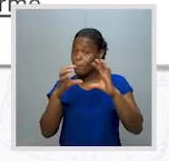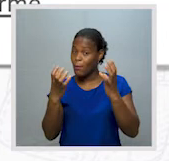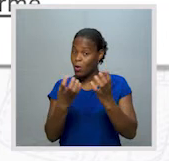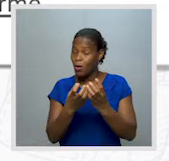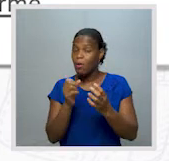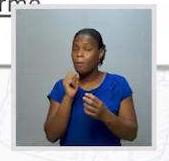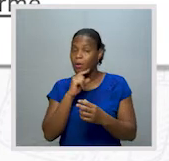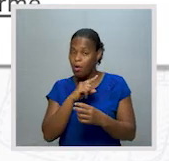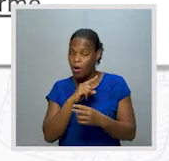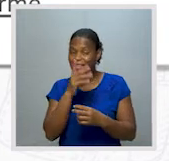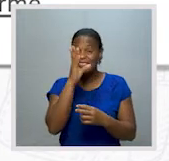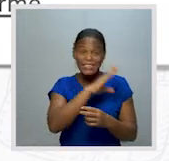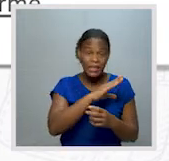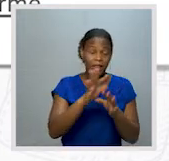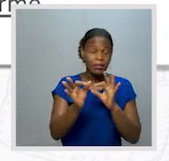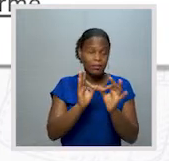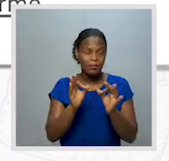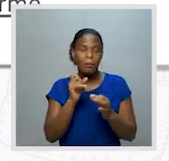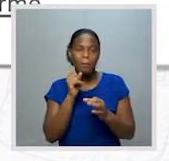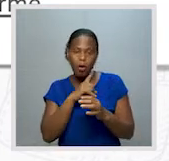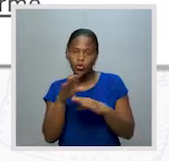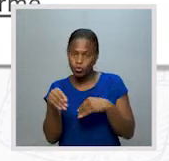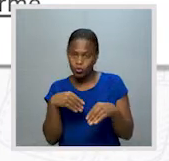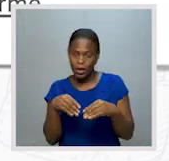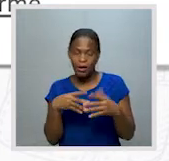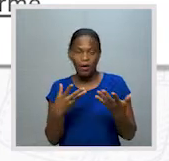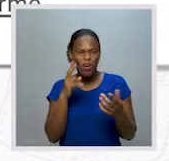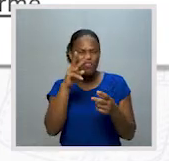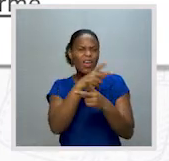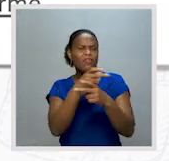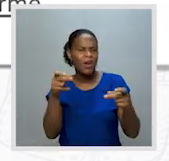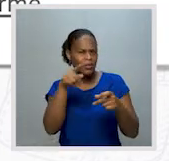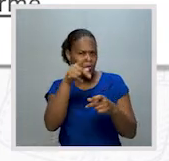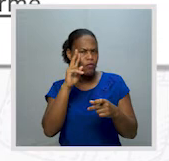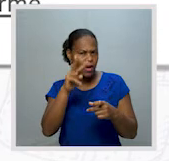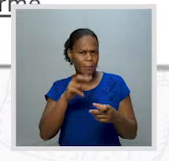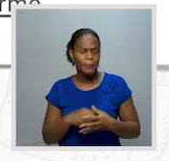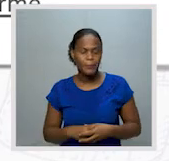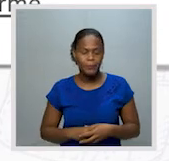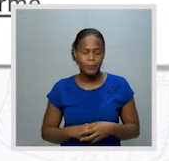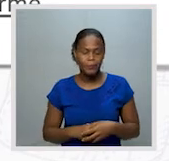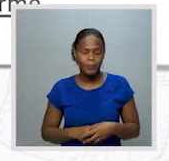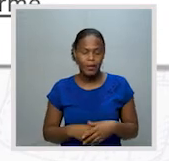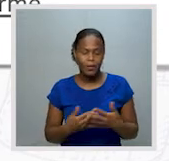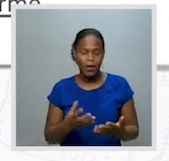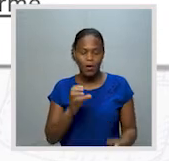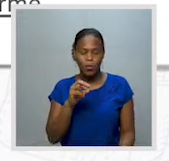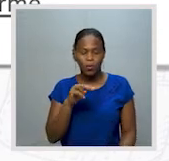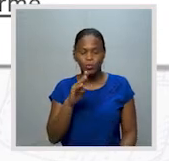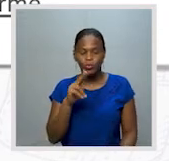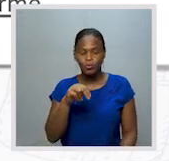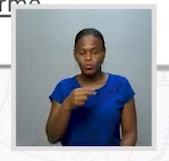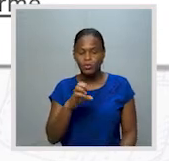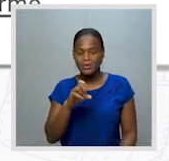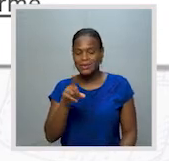podemos jogar. Em relação à linha F, nós temos conjunção subordinada. Eu dei